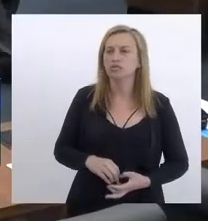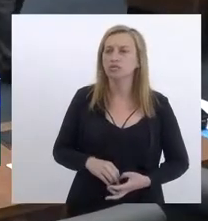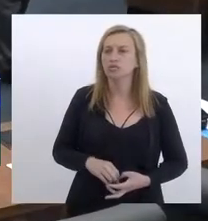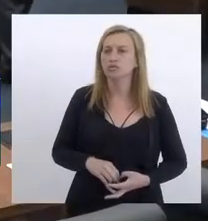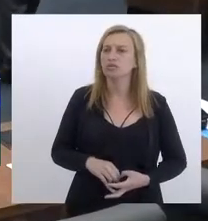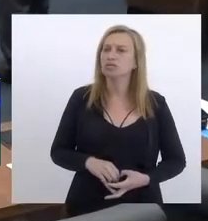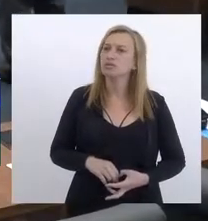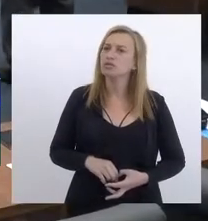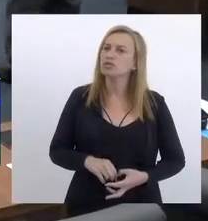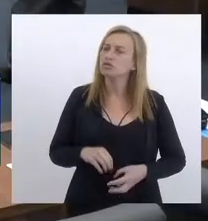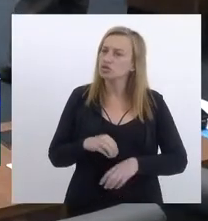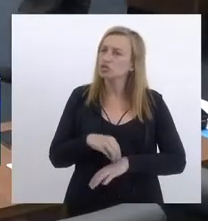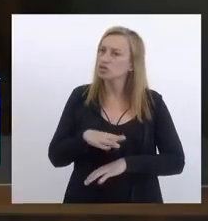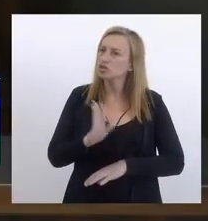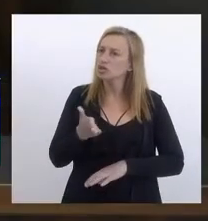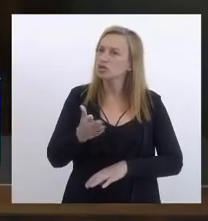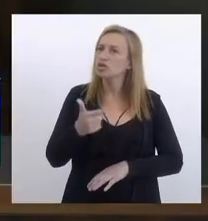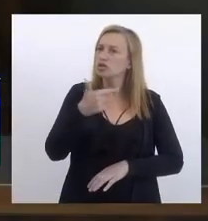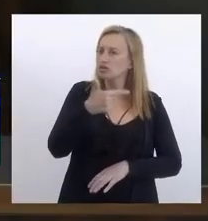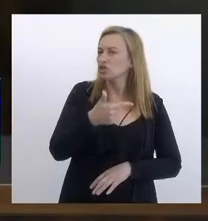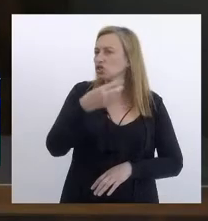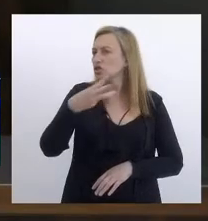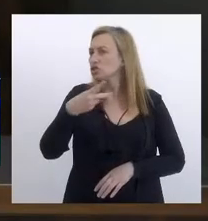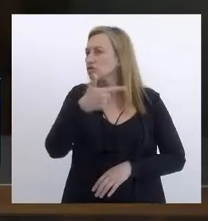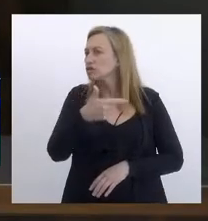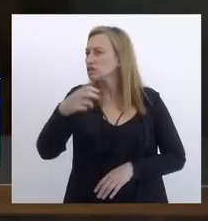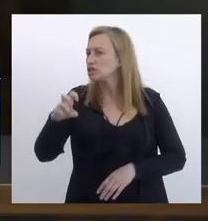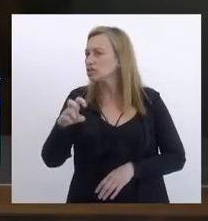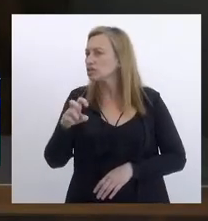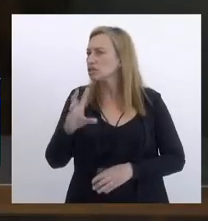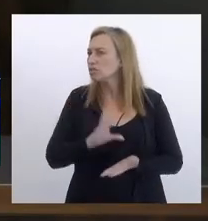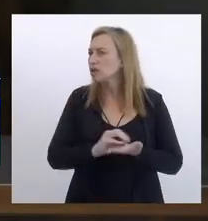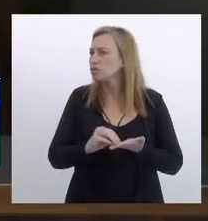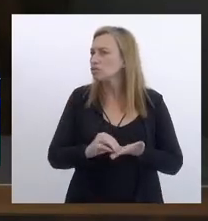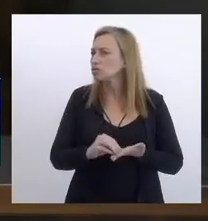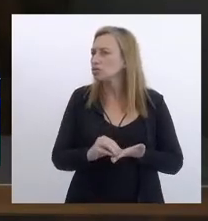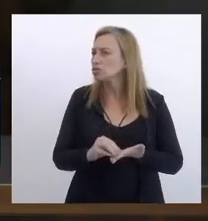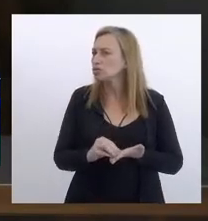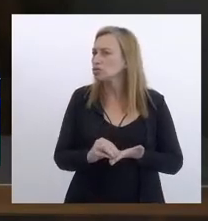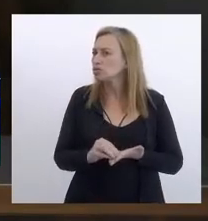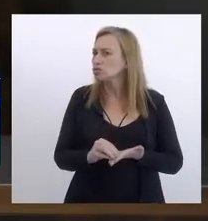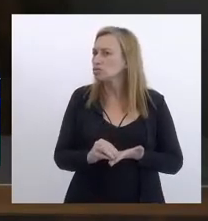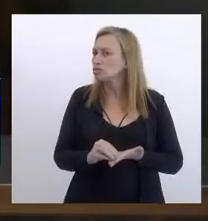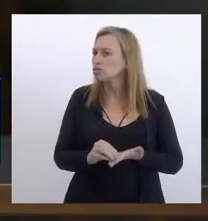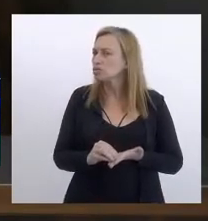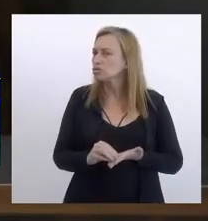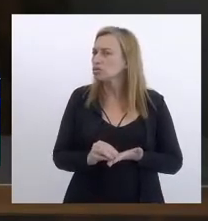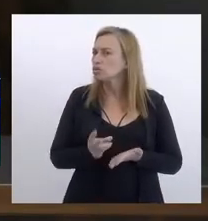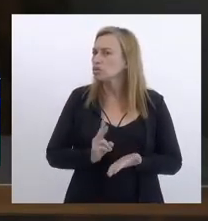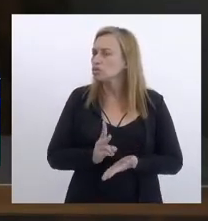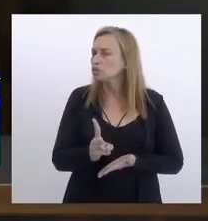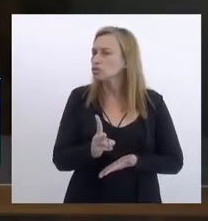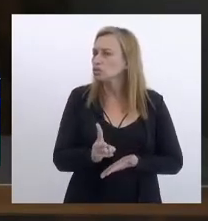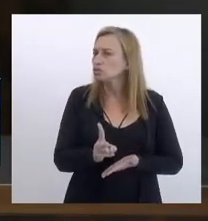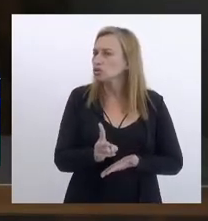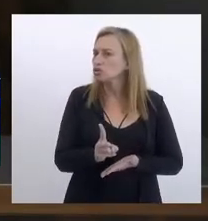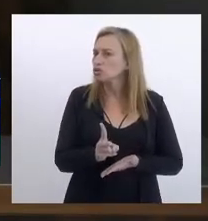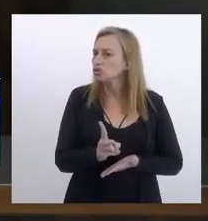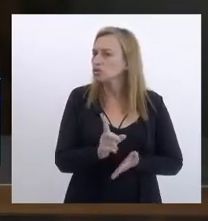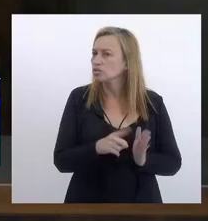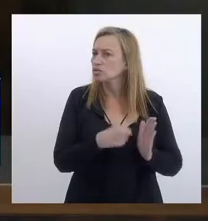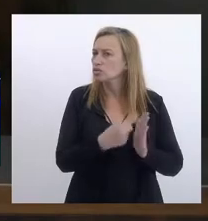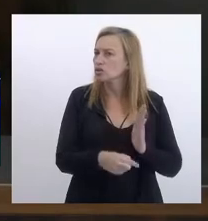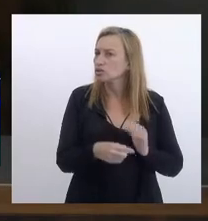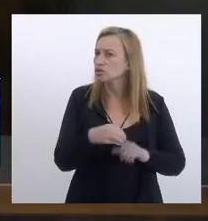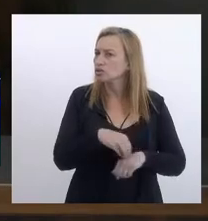39,52. Os destaques, 23 e 25 da pauta. Falta. É para manutenção dos vetos com destaques. É,